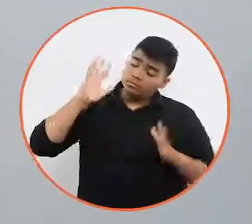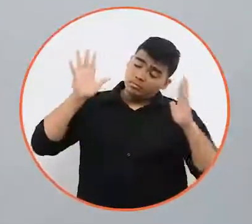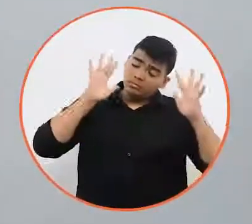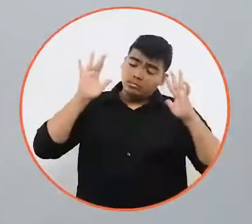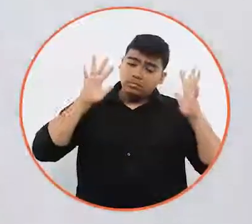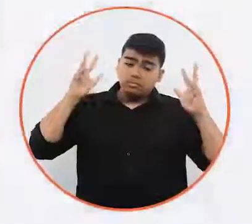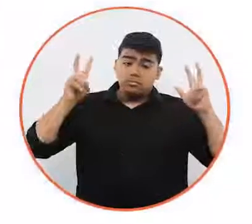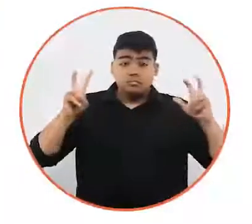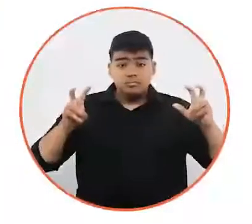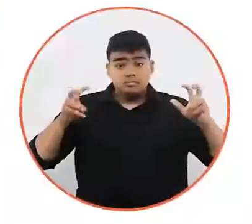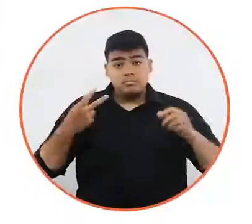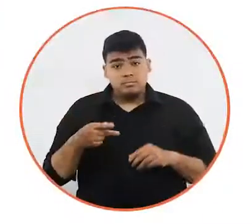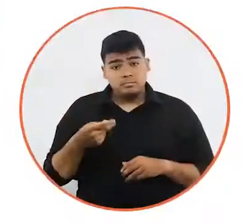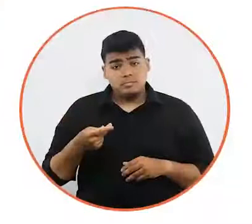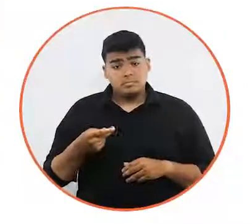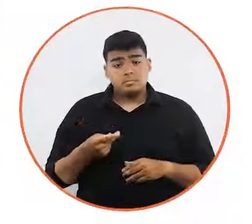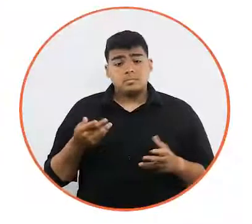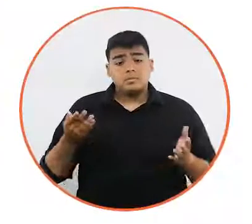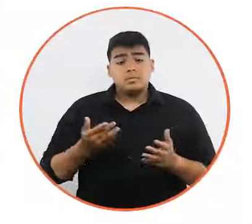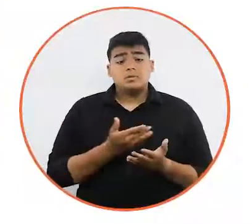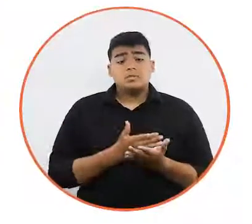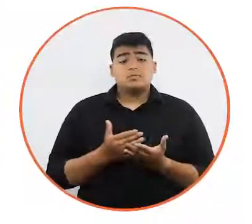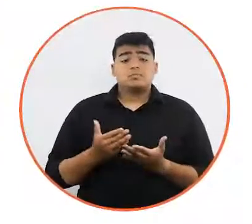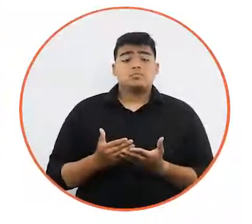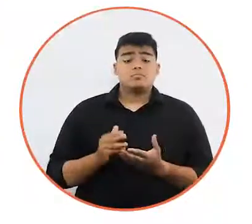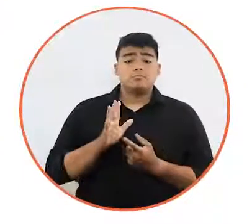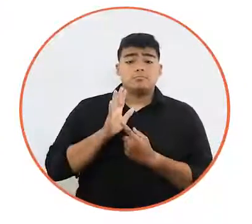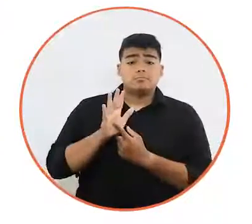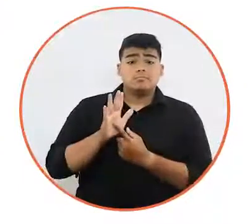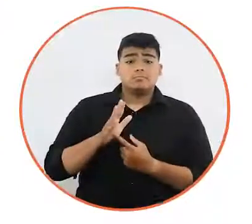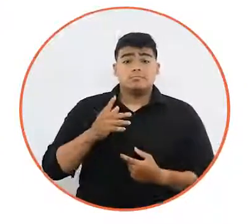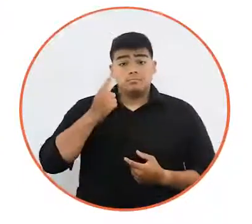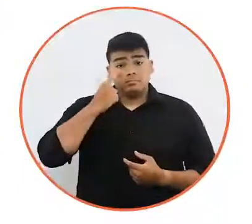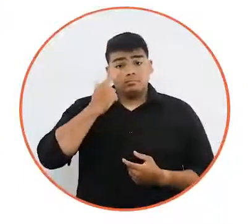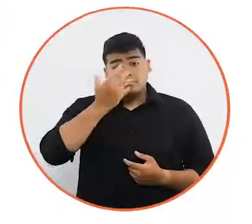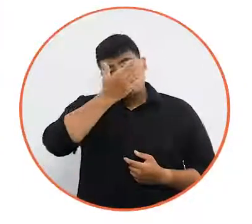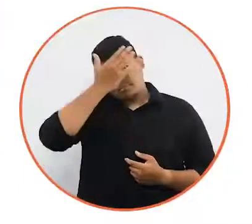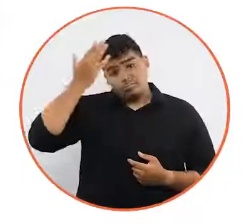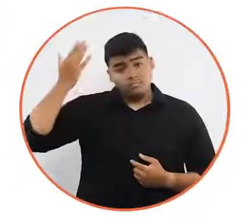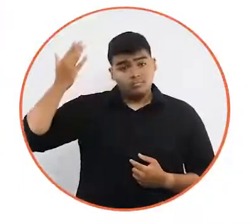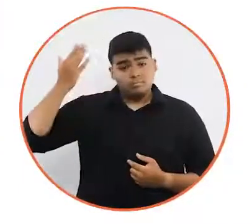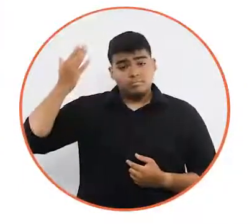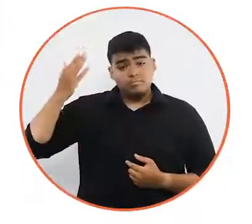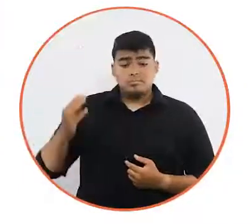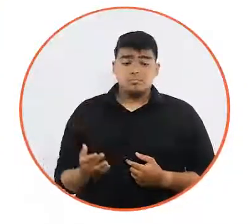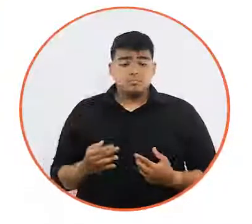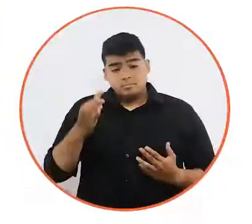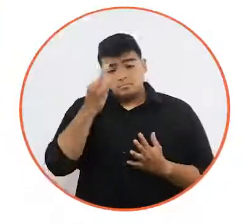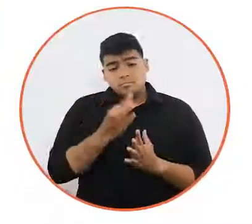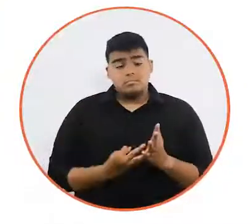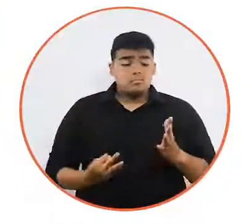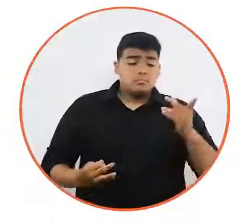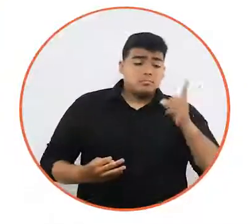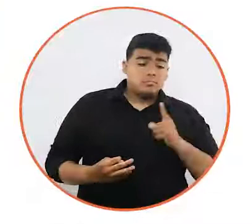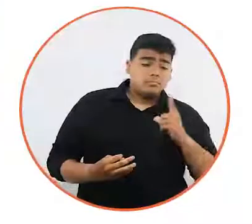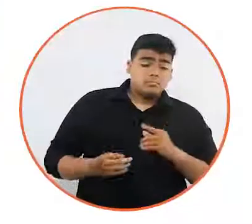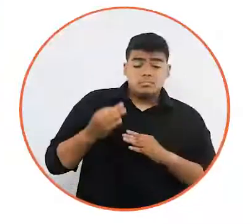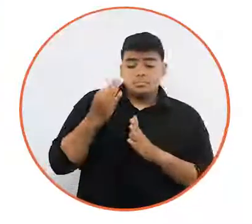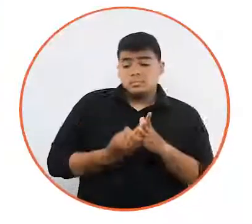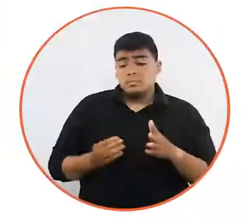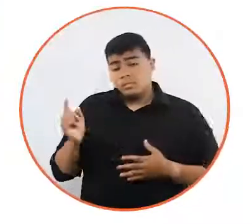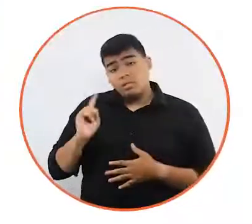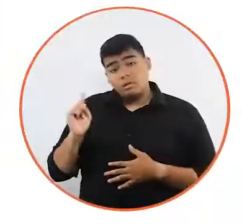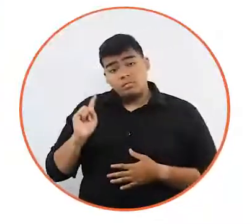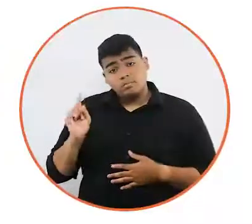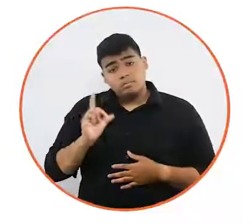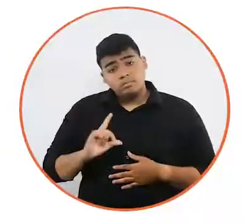literário e suas funções. Vamos começar mostrando aí um quadro comparativo entre o texto literário e o texto não literário. Do